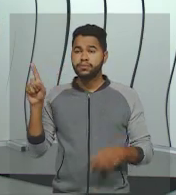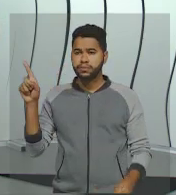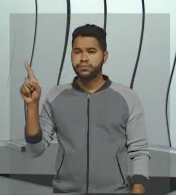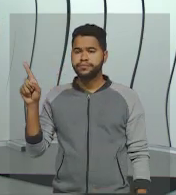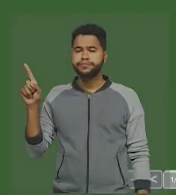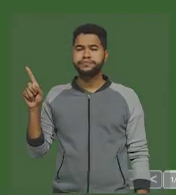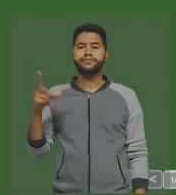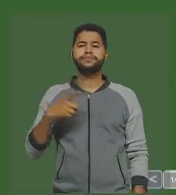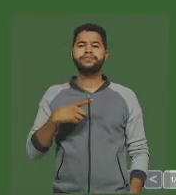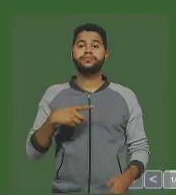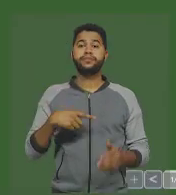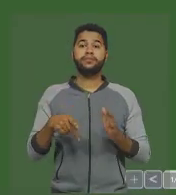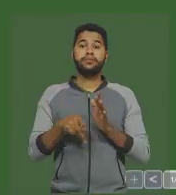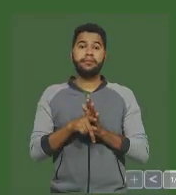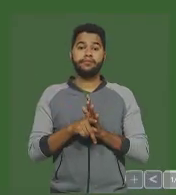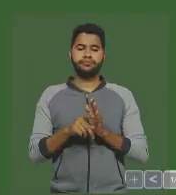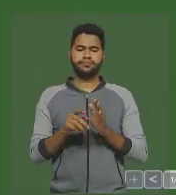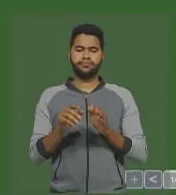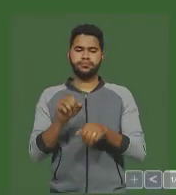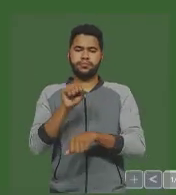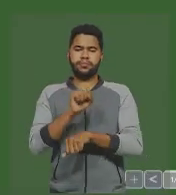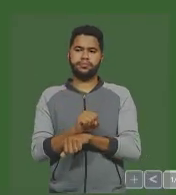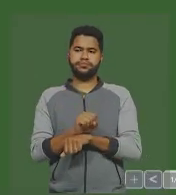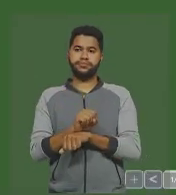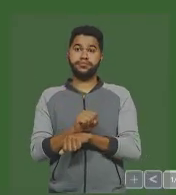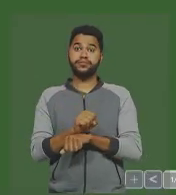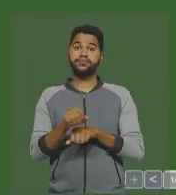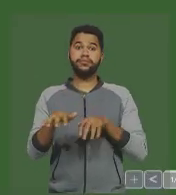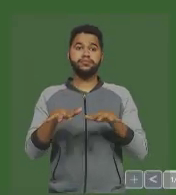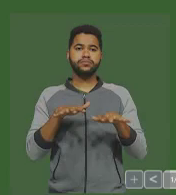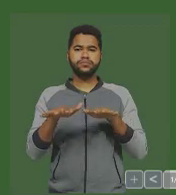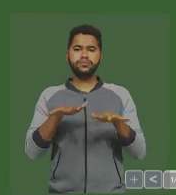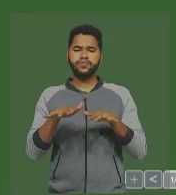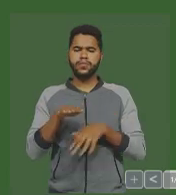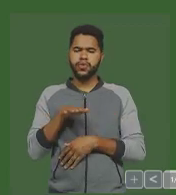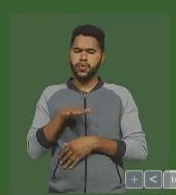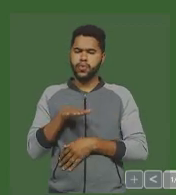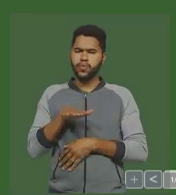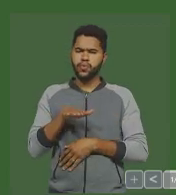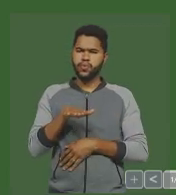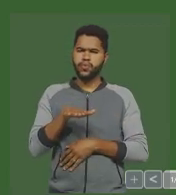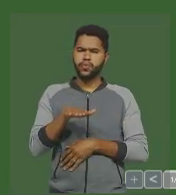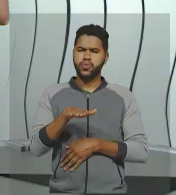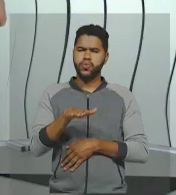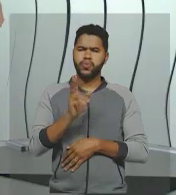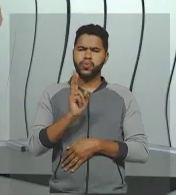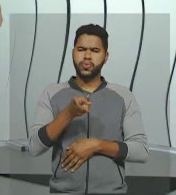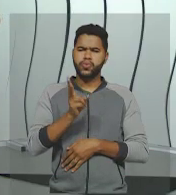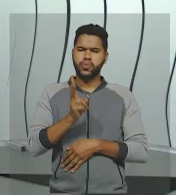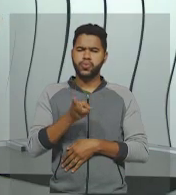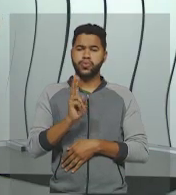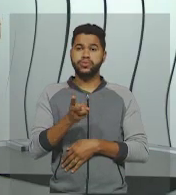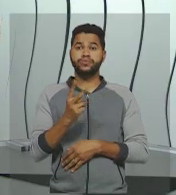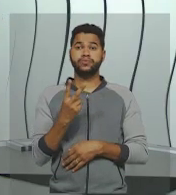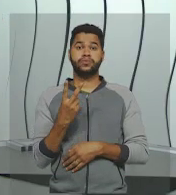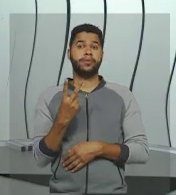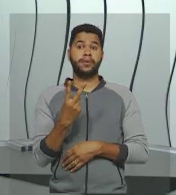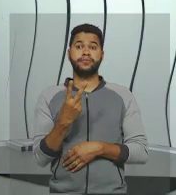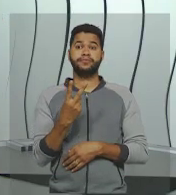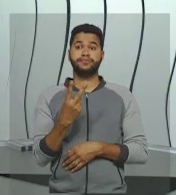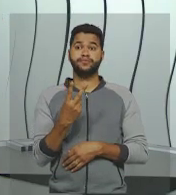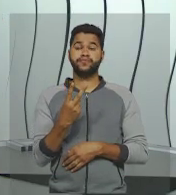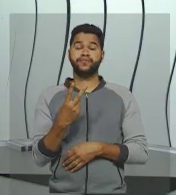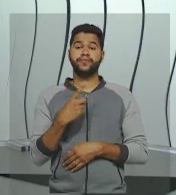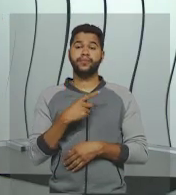ele estará ou parado ou em movimento retilíneo uniforme. Por quê? As duas forças estão